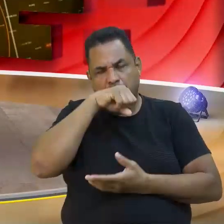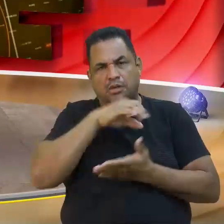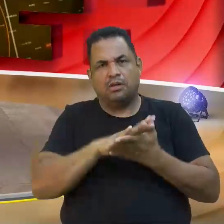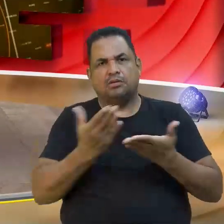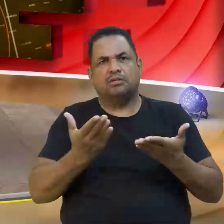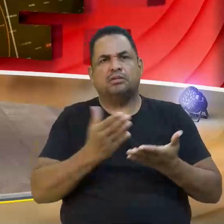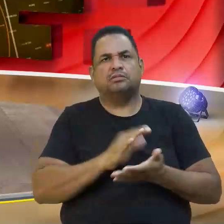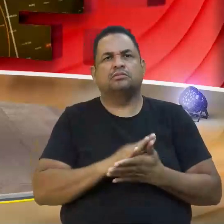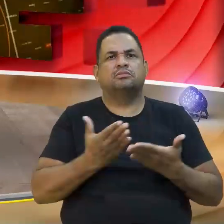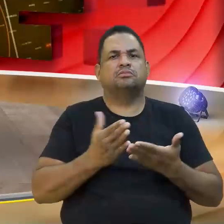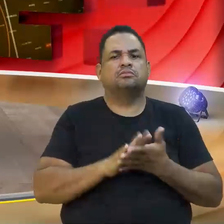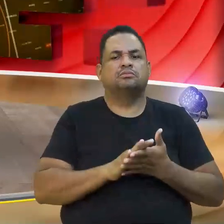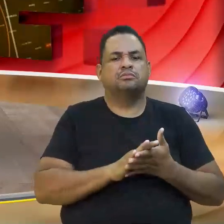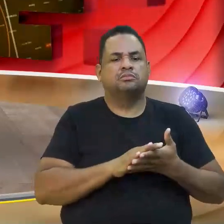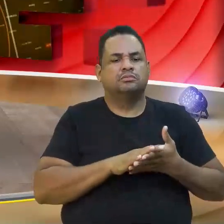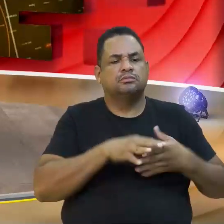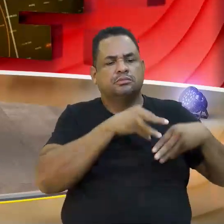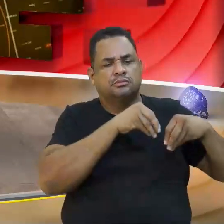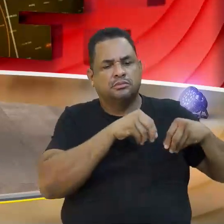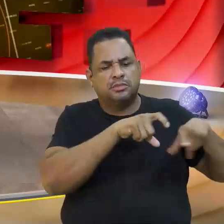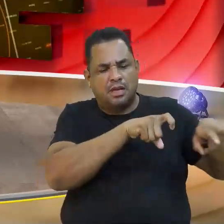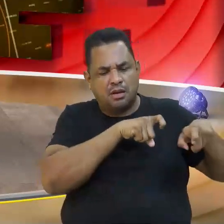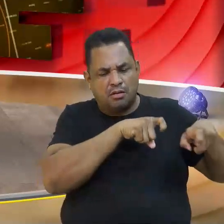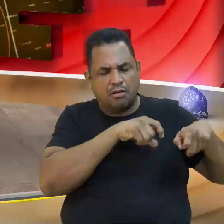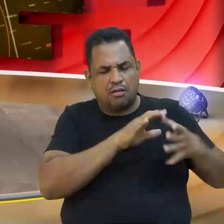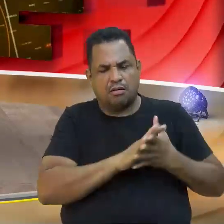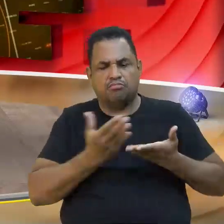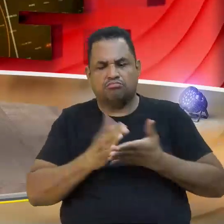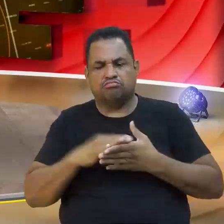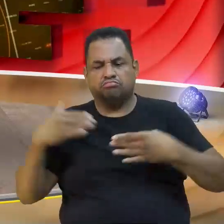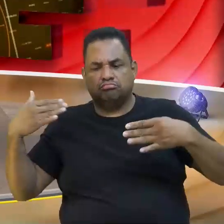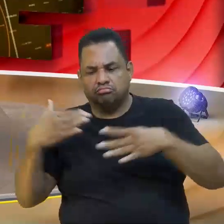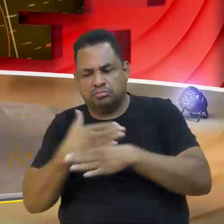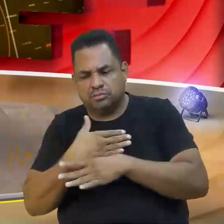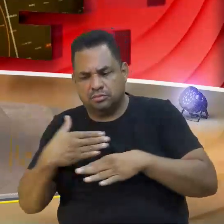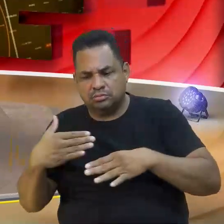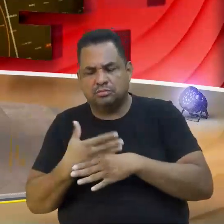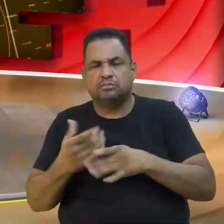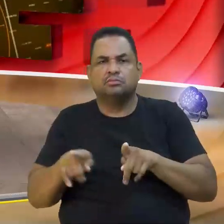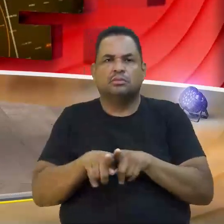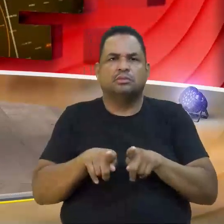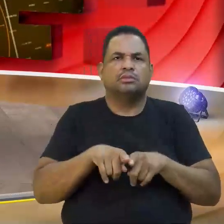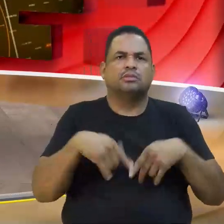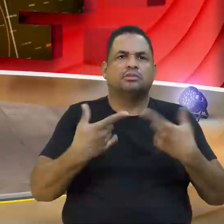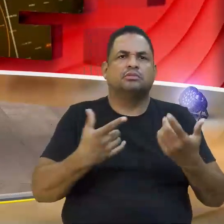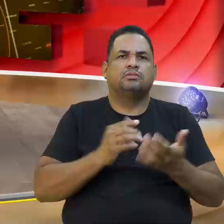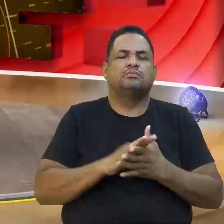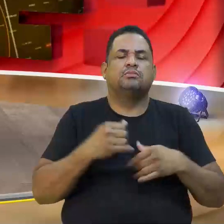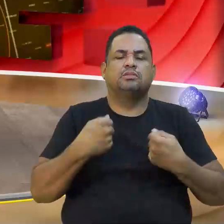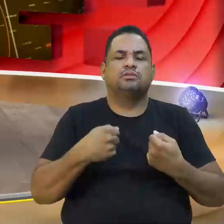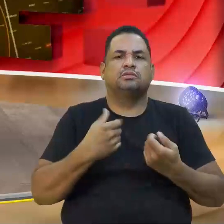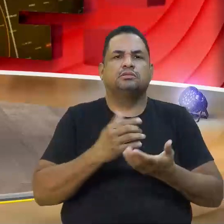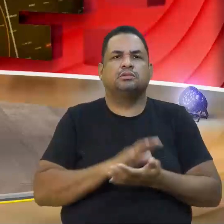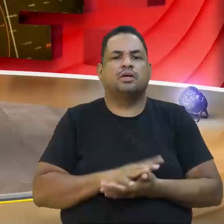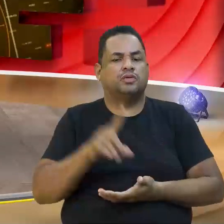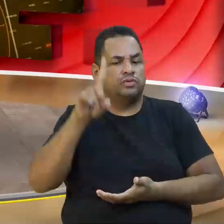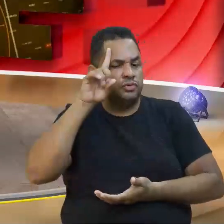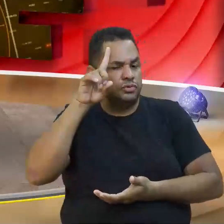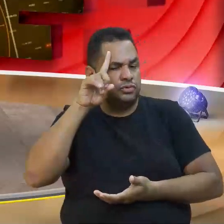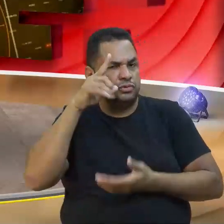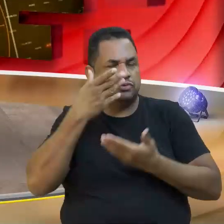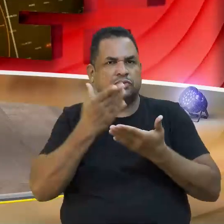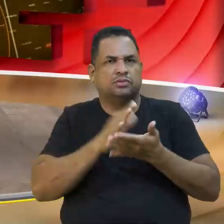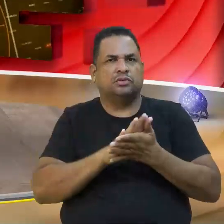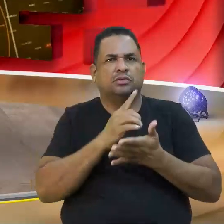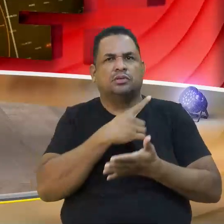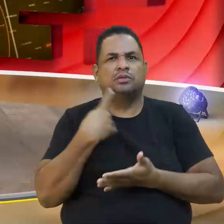no campo, seja na comunidade. Então, a gente precisa, às vezes, criar aquela rotina, né? Por exemplo, nós aqui também estudamos.